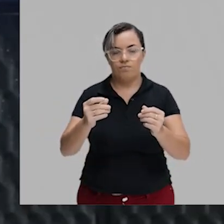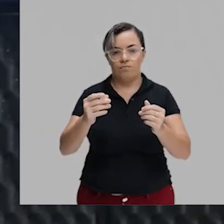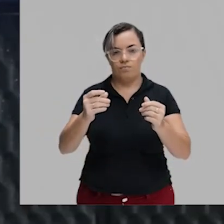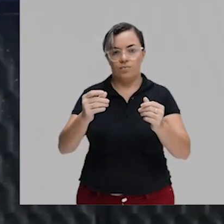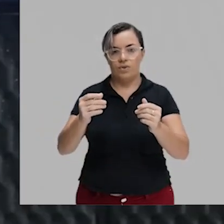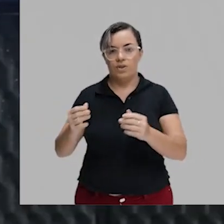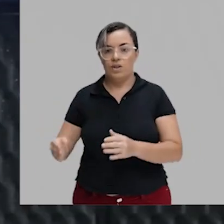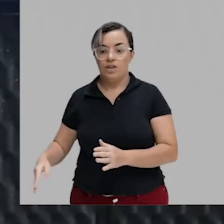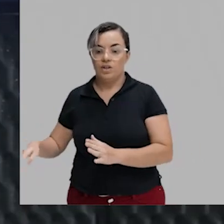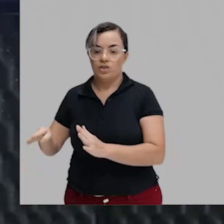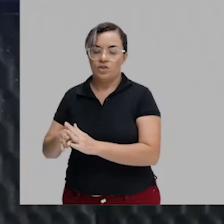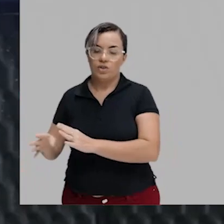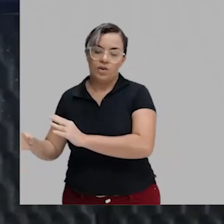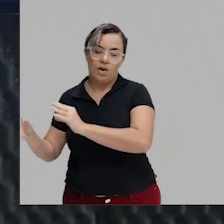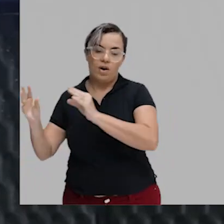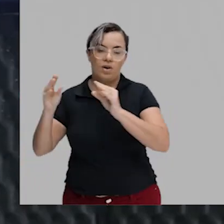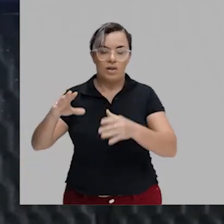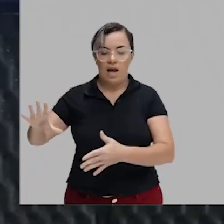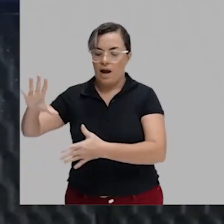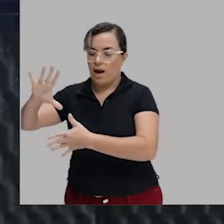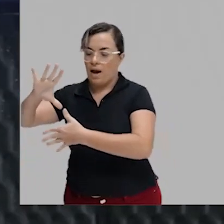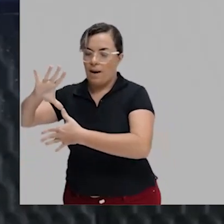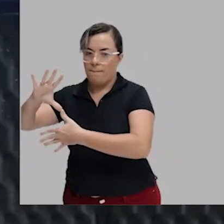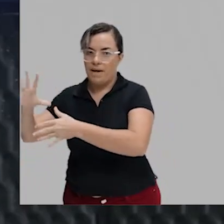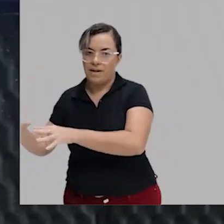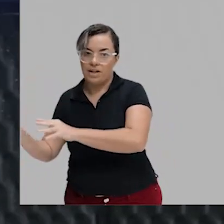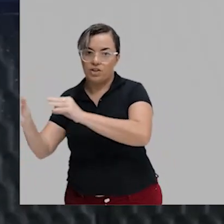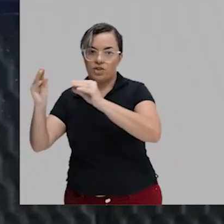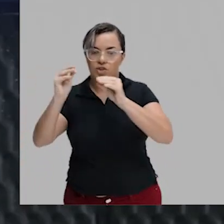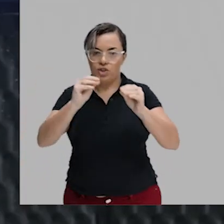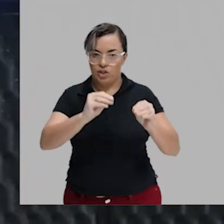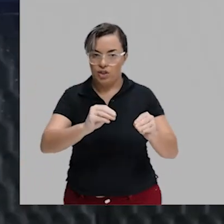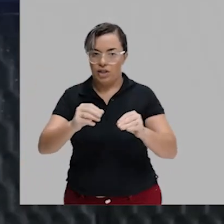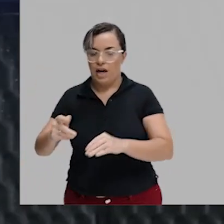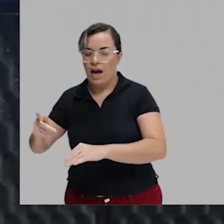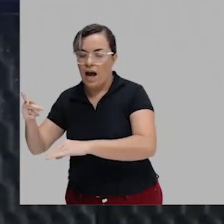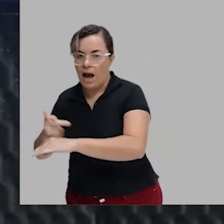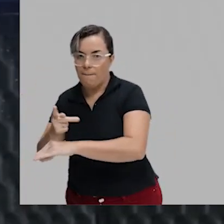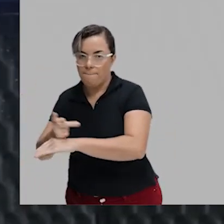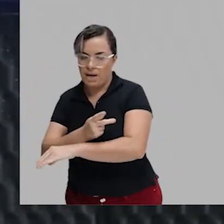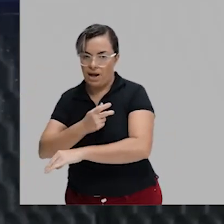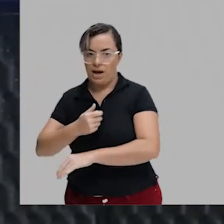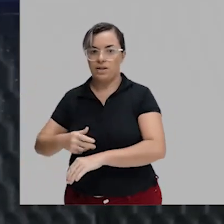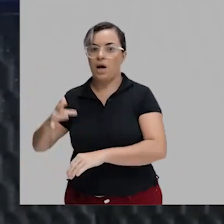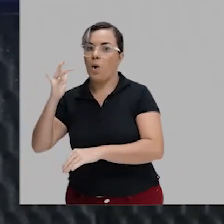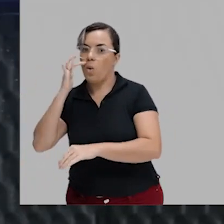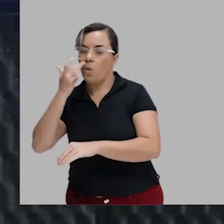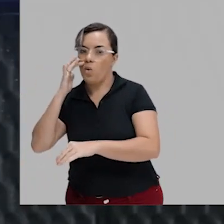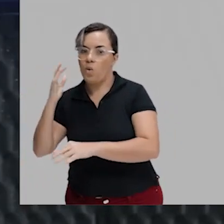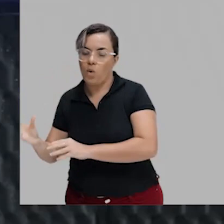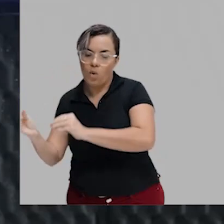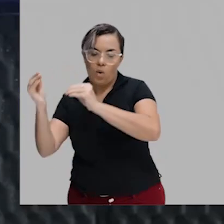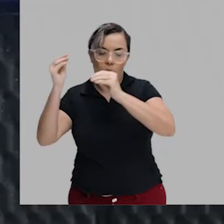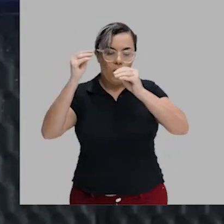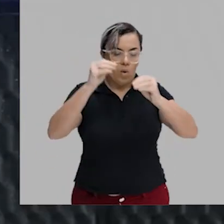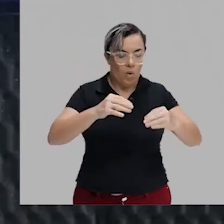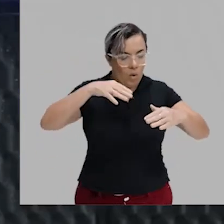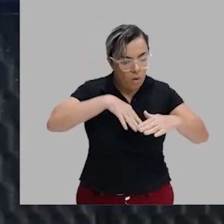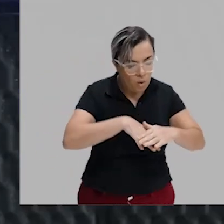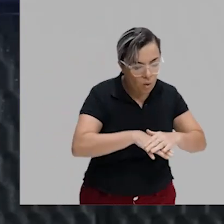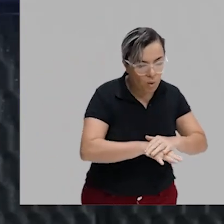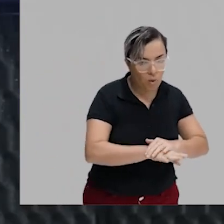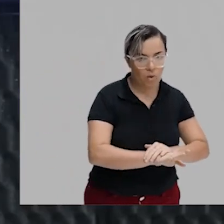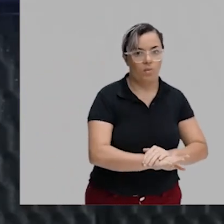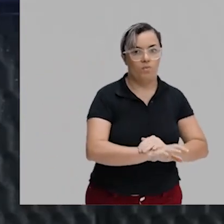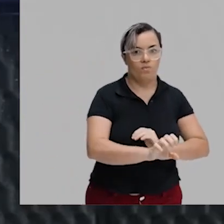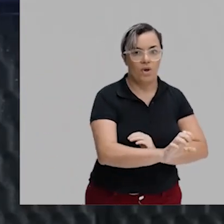os metais preciosos, a prata, o ouro. Acumula-se esse capital, se